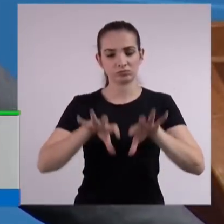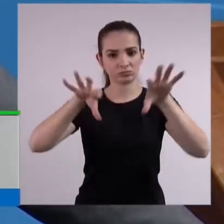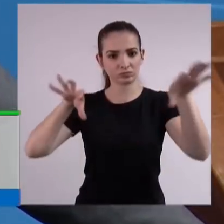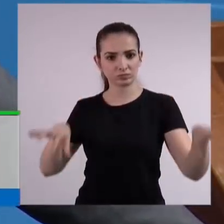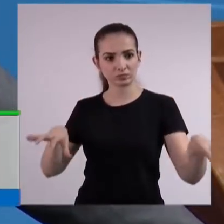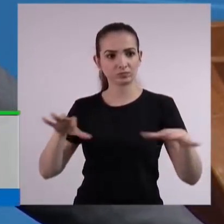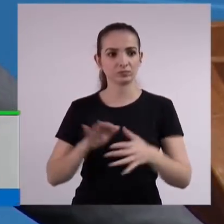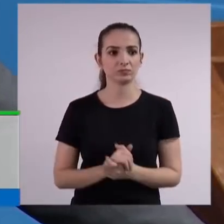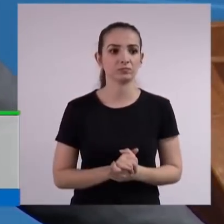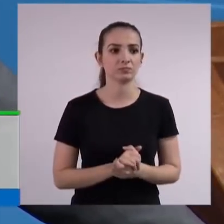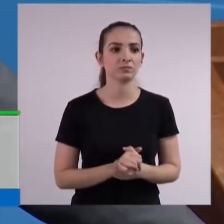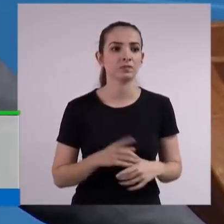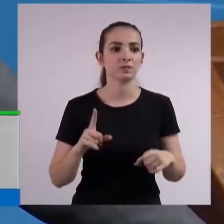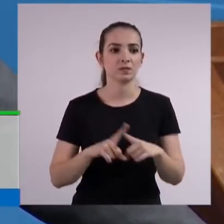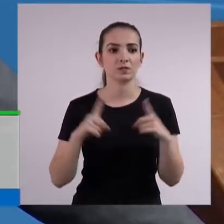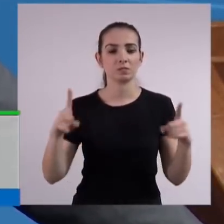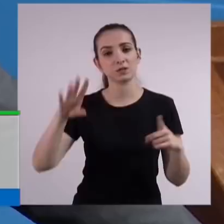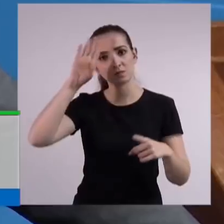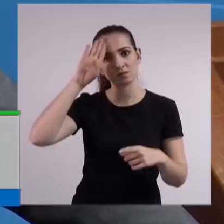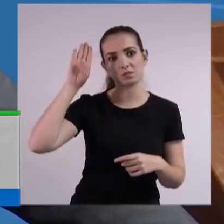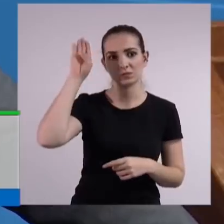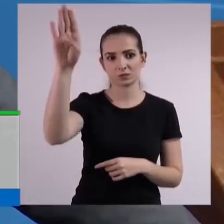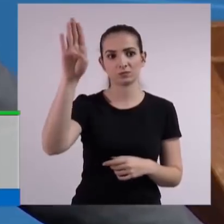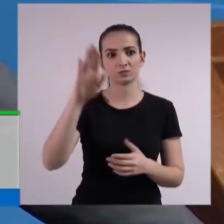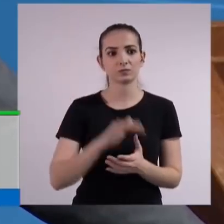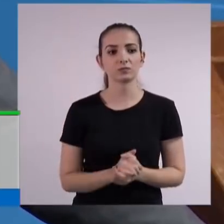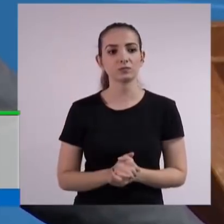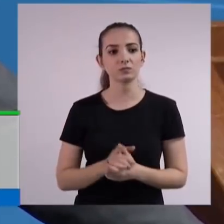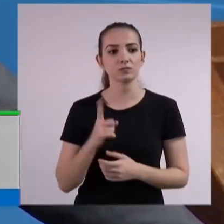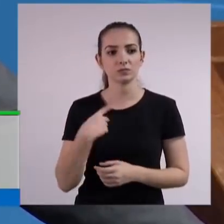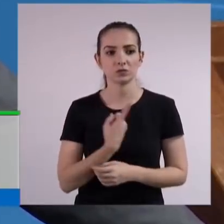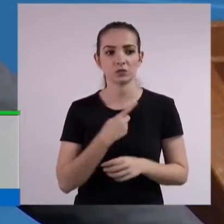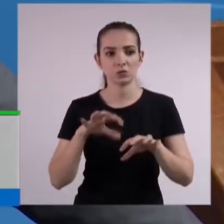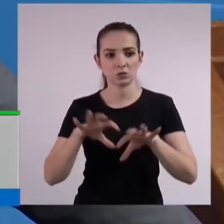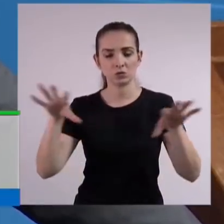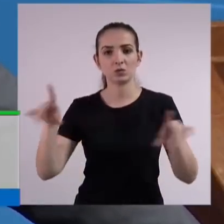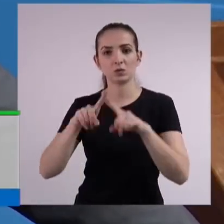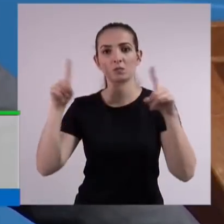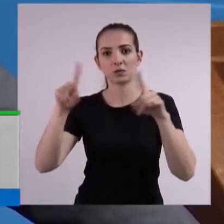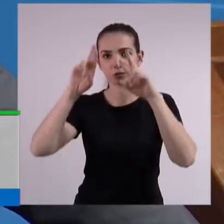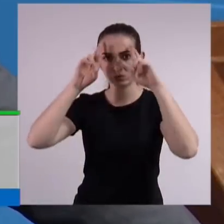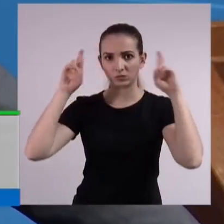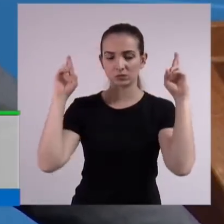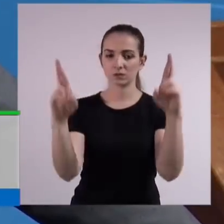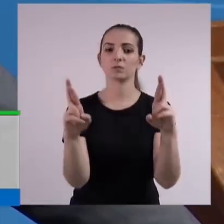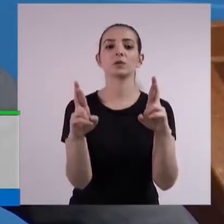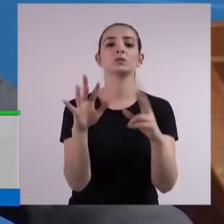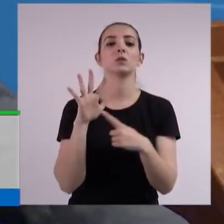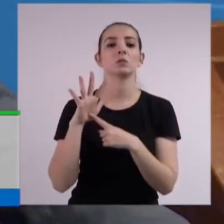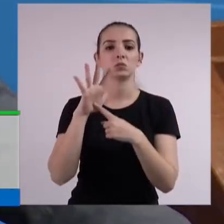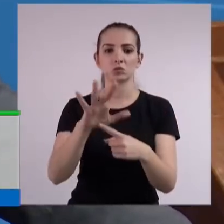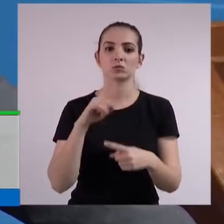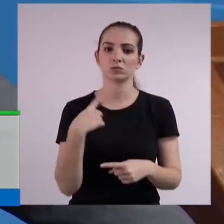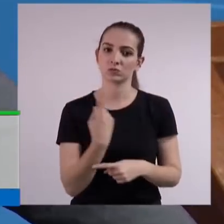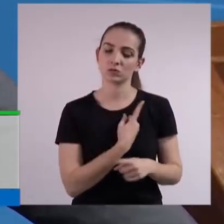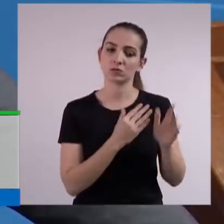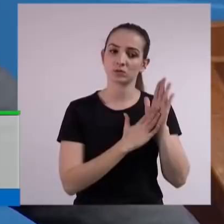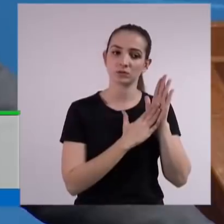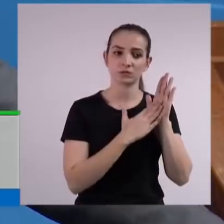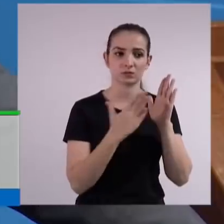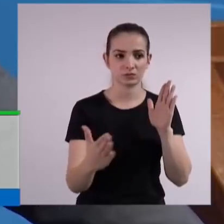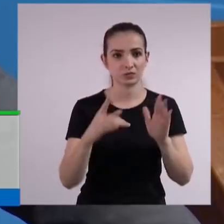opostos, mas, acima de tudo, em palanques opostos, mas com respeito, apresentando as nossas